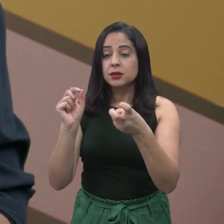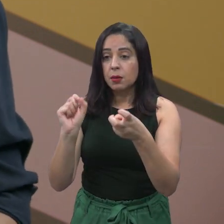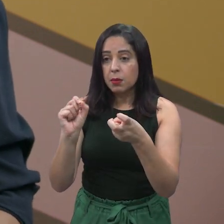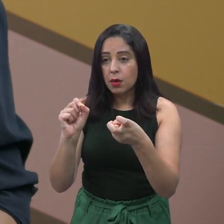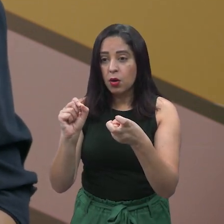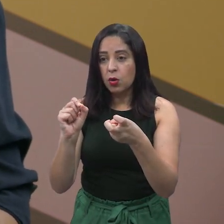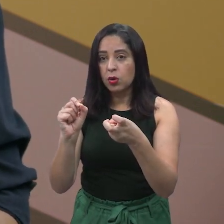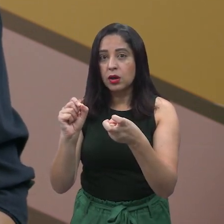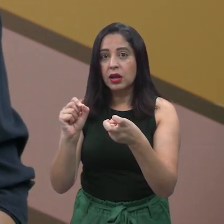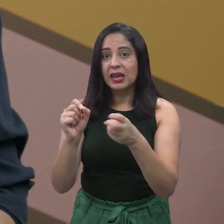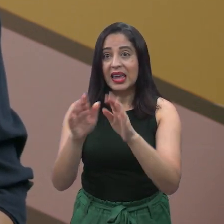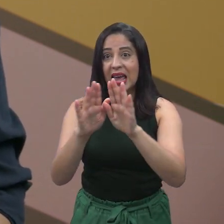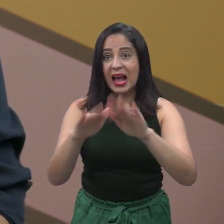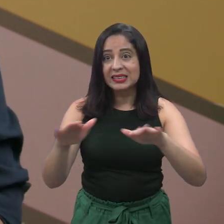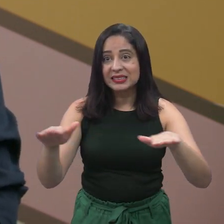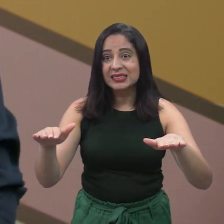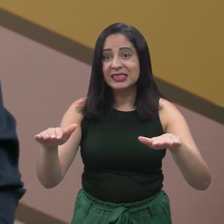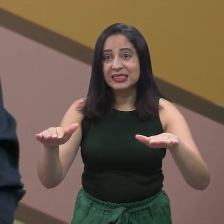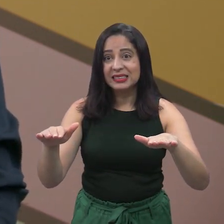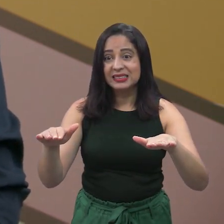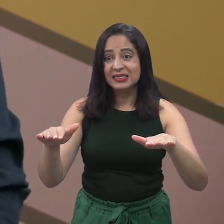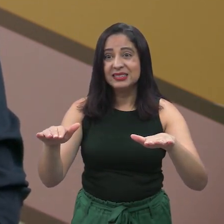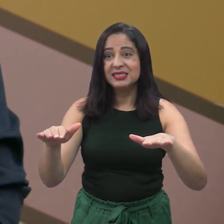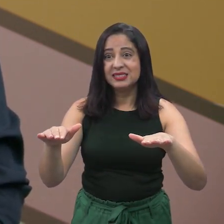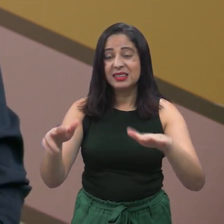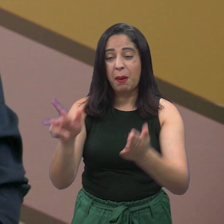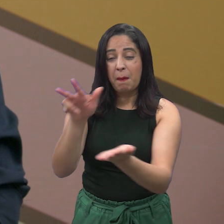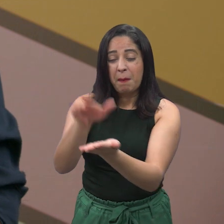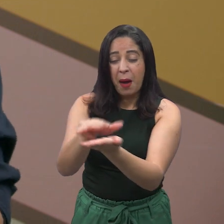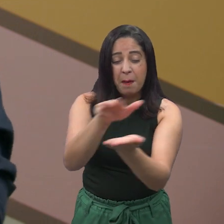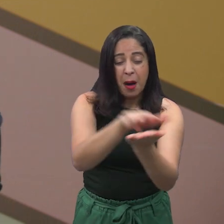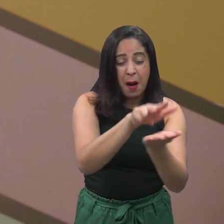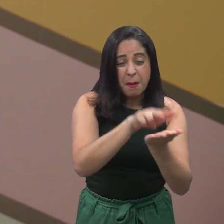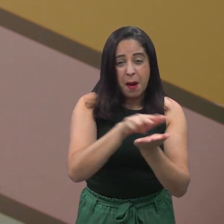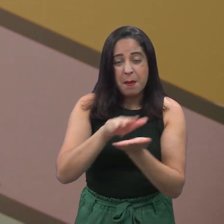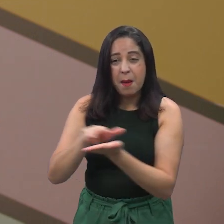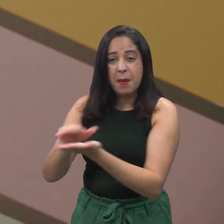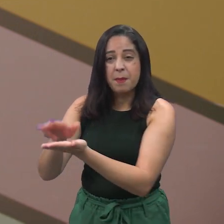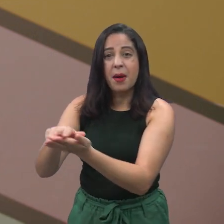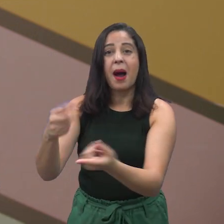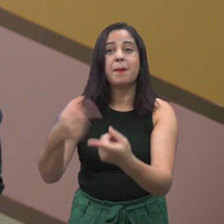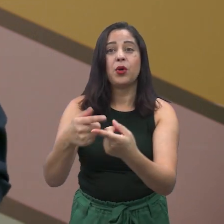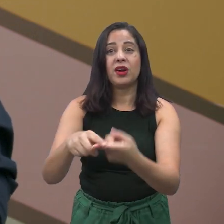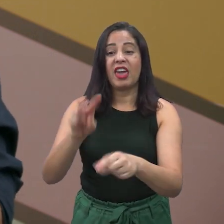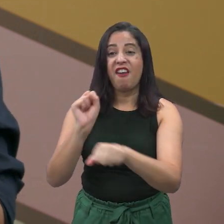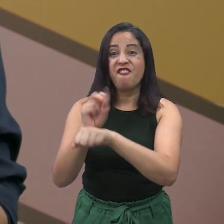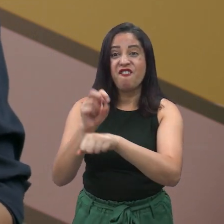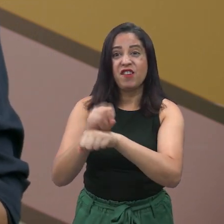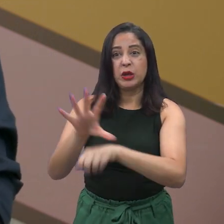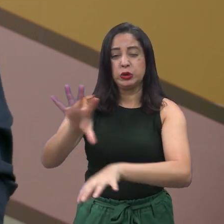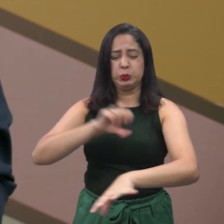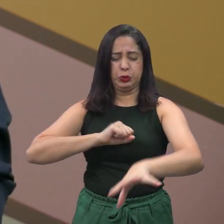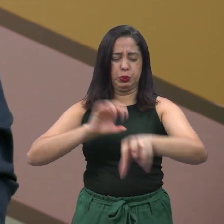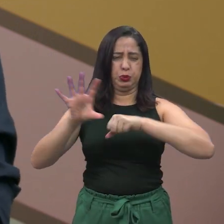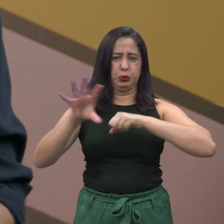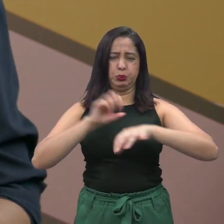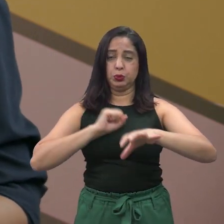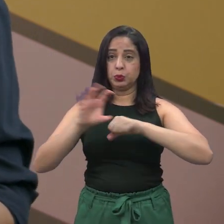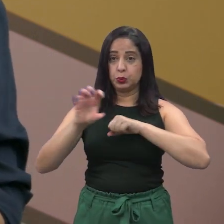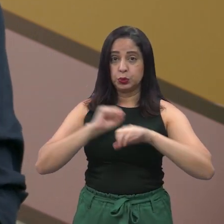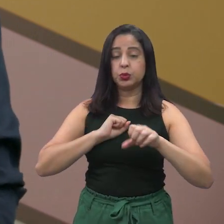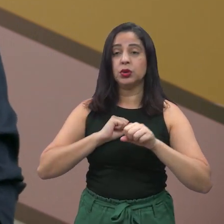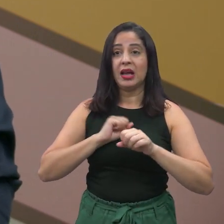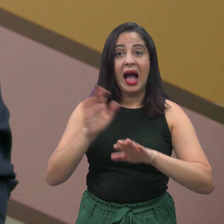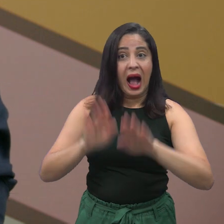respiratória aguda grave em crianças foi pelo vírus sincicial respiratório, que é o vírus da bronquiolite. Então, e é uma situação grave, porque se precisa, às